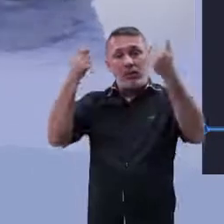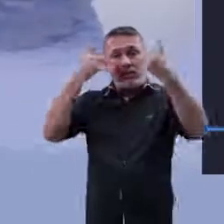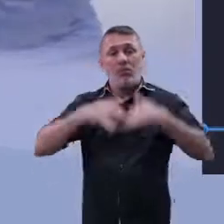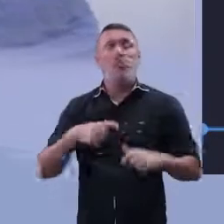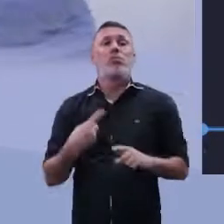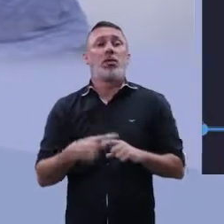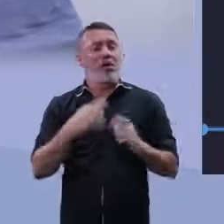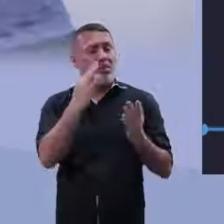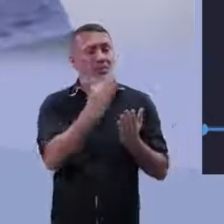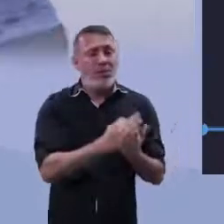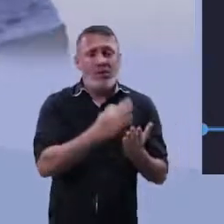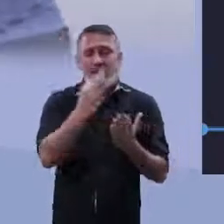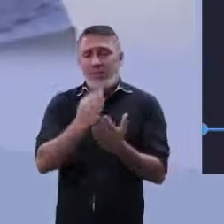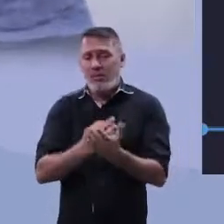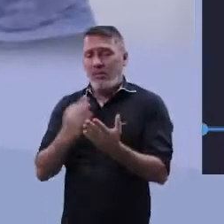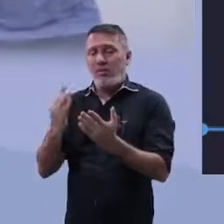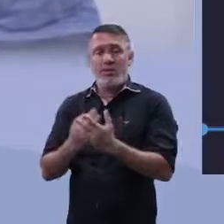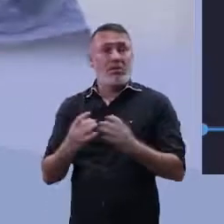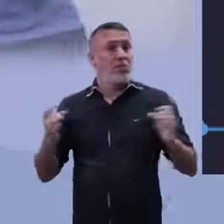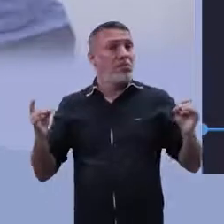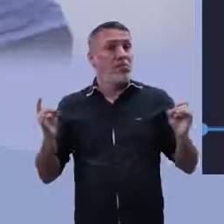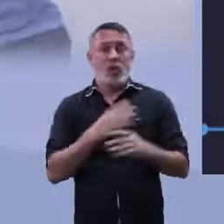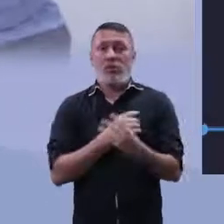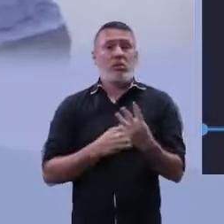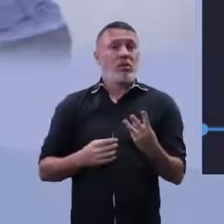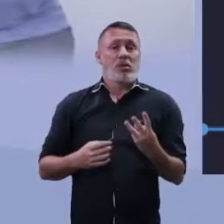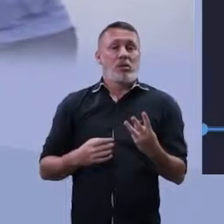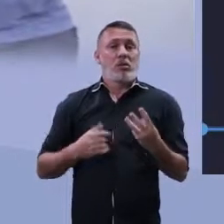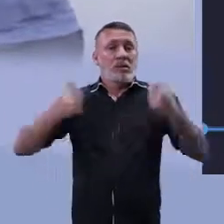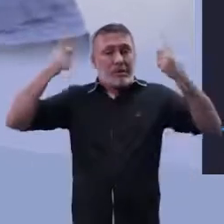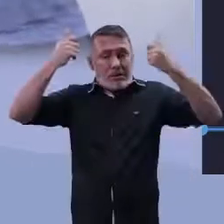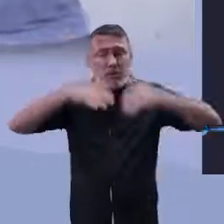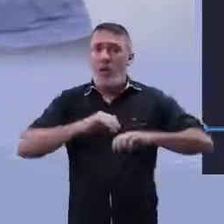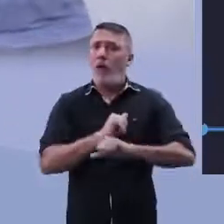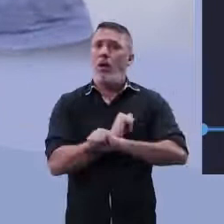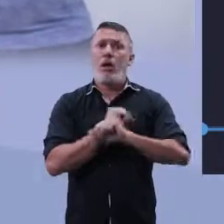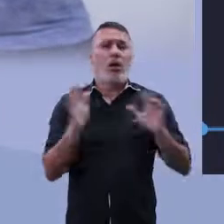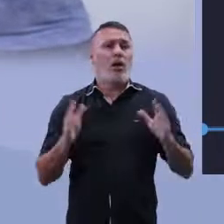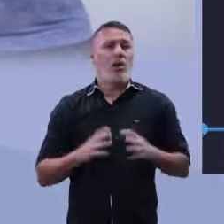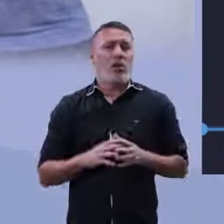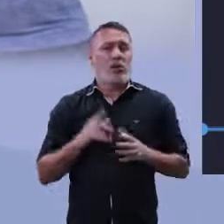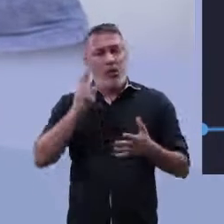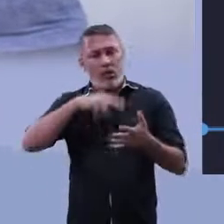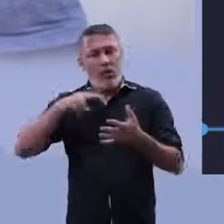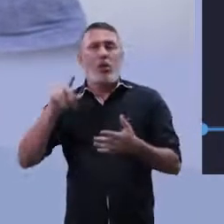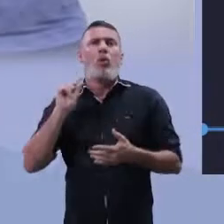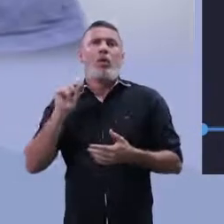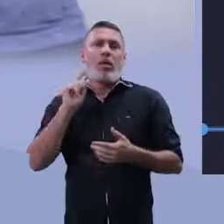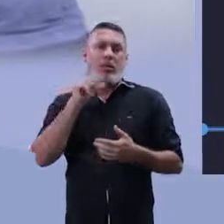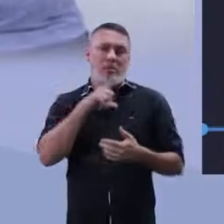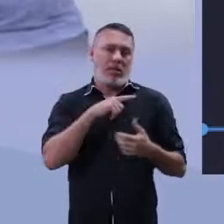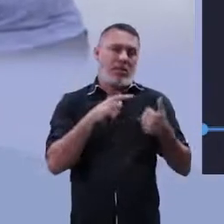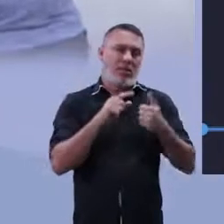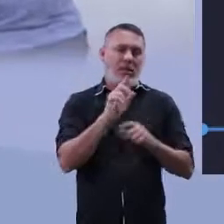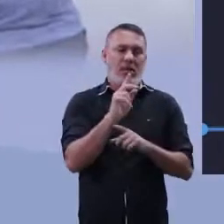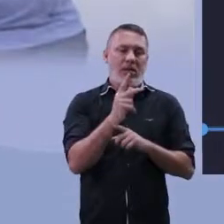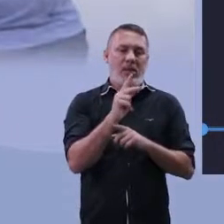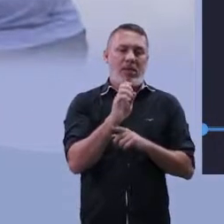Brasil? Os textos, todos os 3 textos, eles mostram isso. Mostram uma